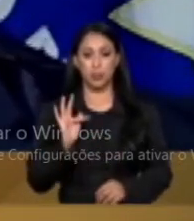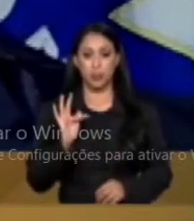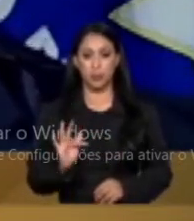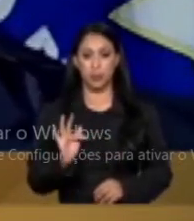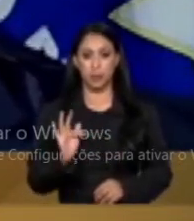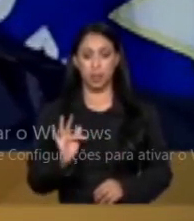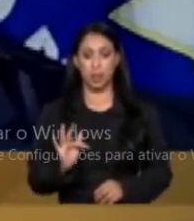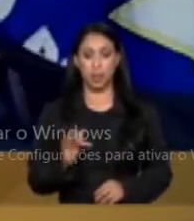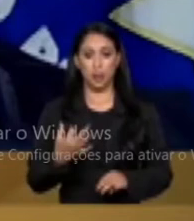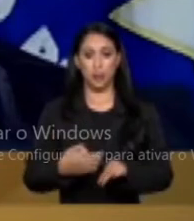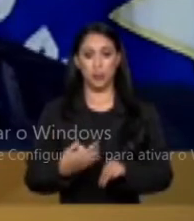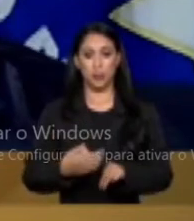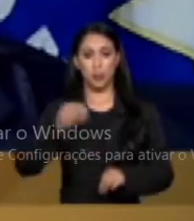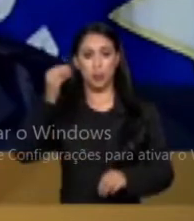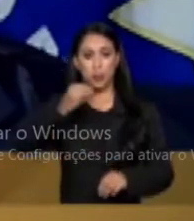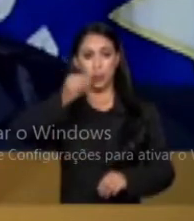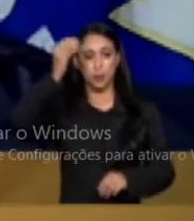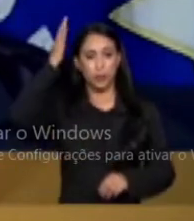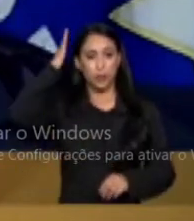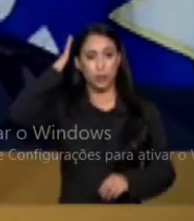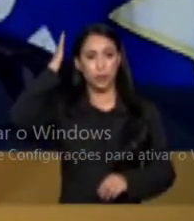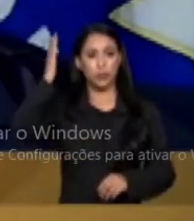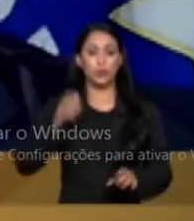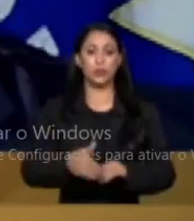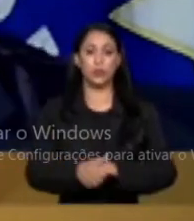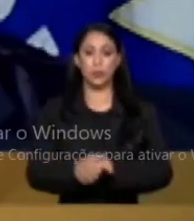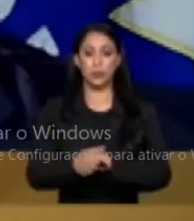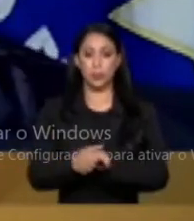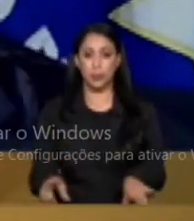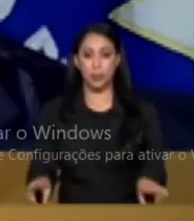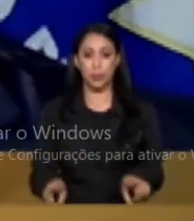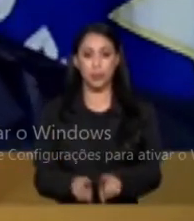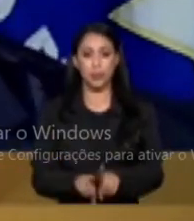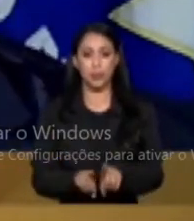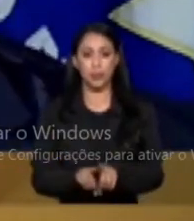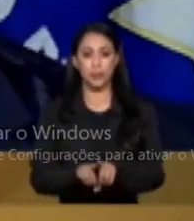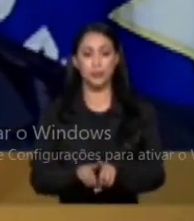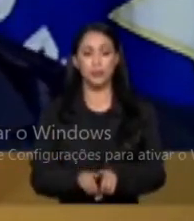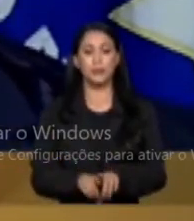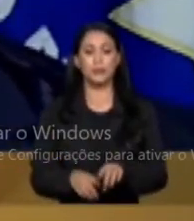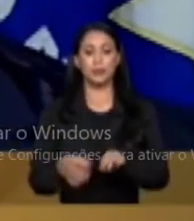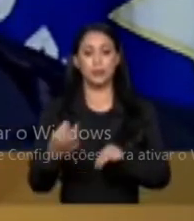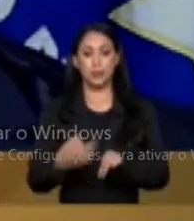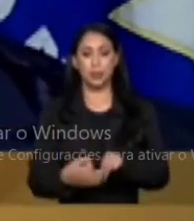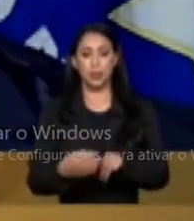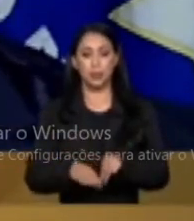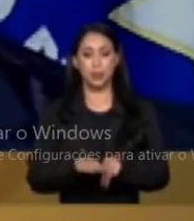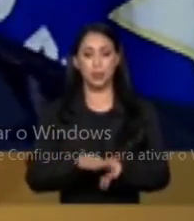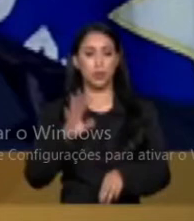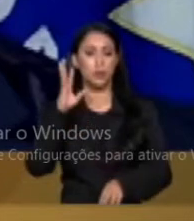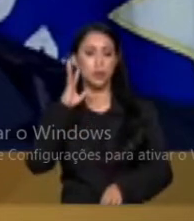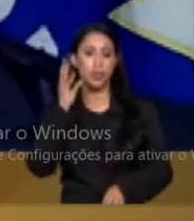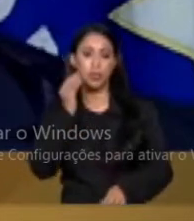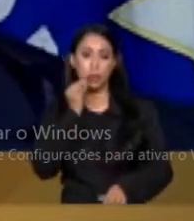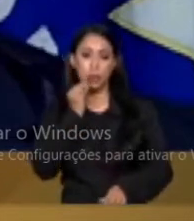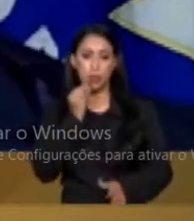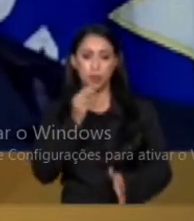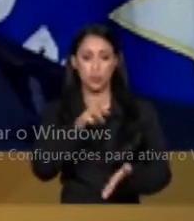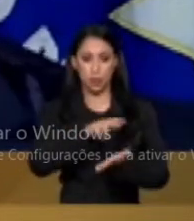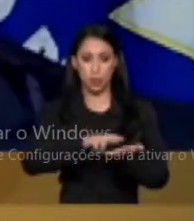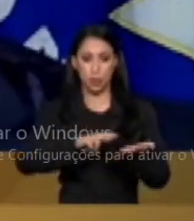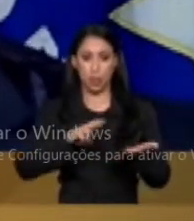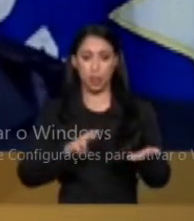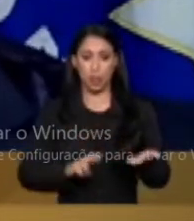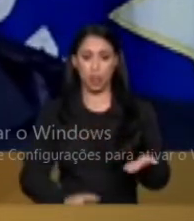Brasileira, ministro Luiz Fux. Cumprimento Sua Excelência, o excelentíssimo senhor ministro Dias Toffoli,